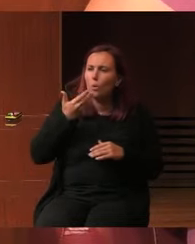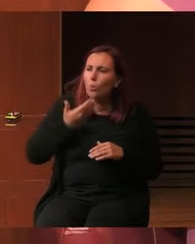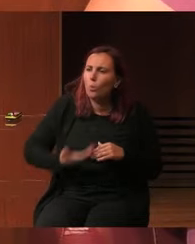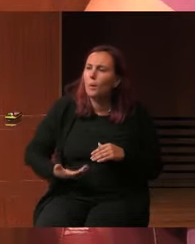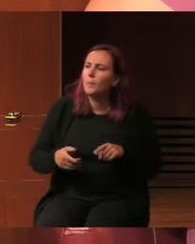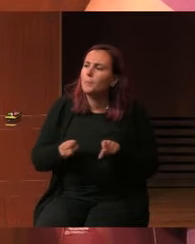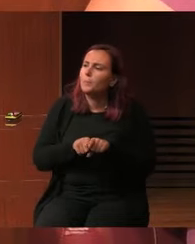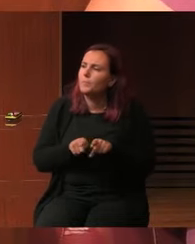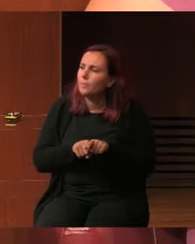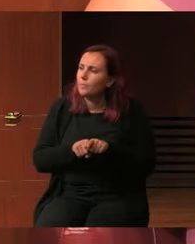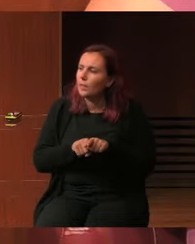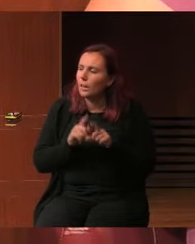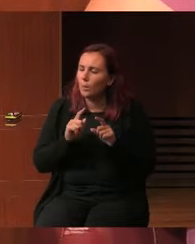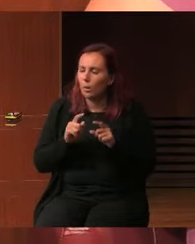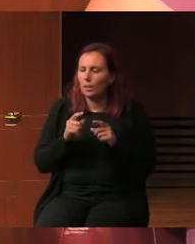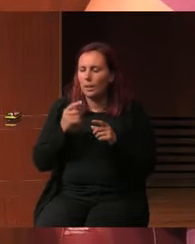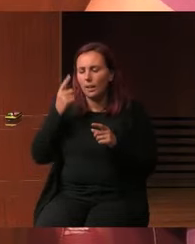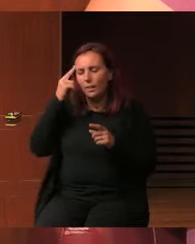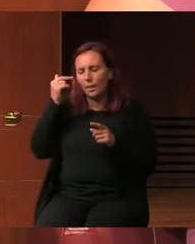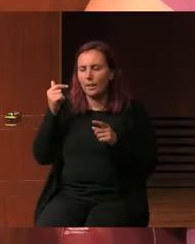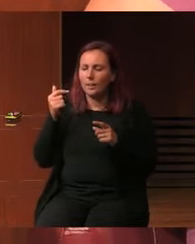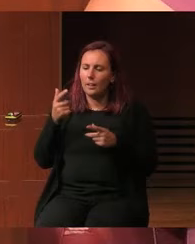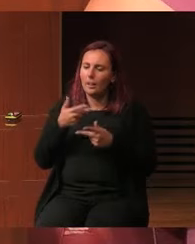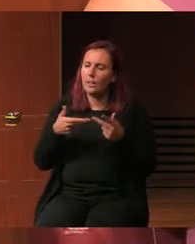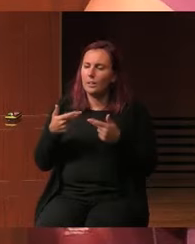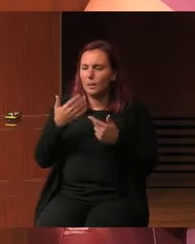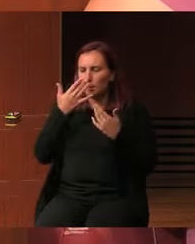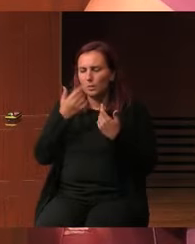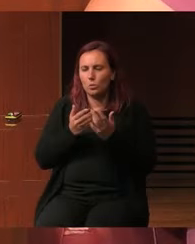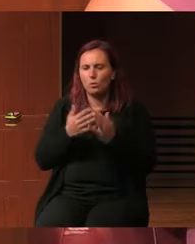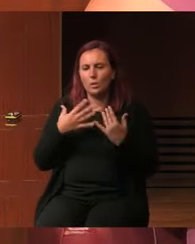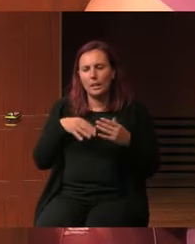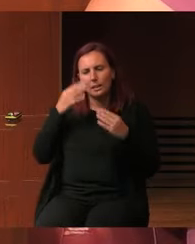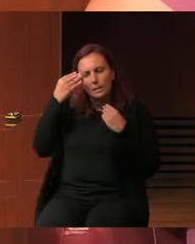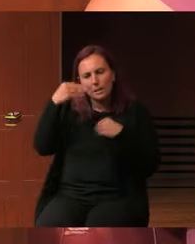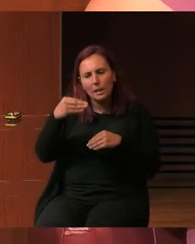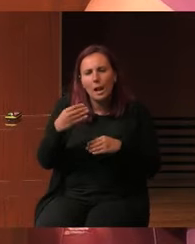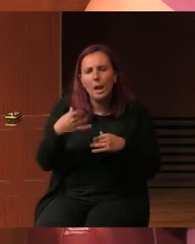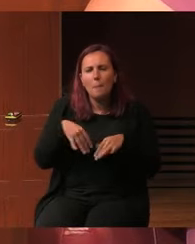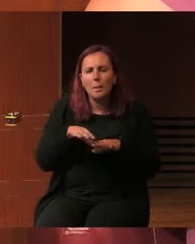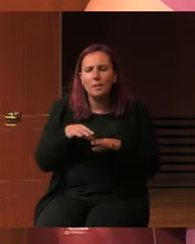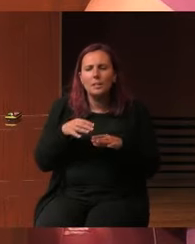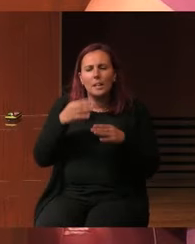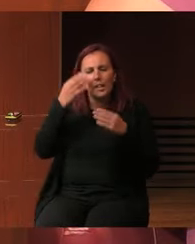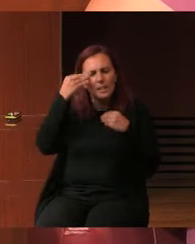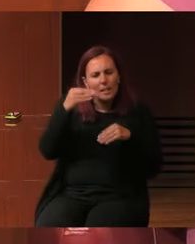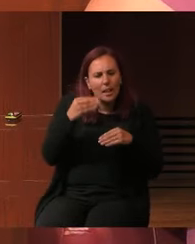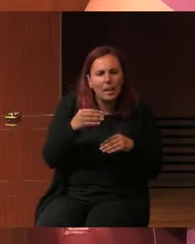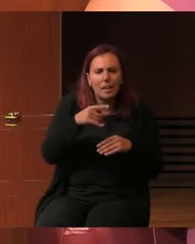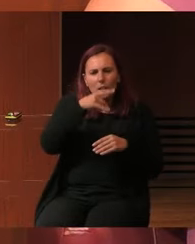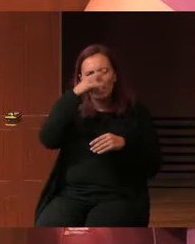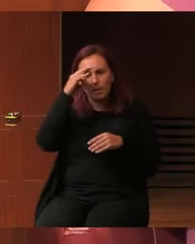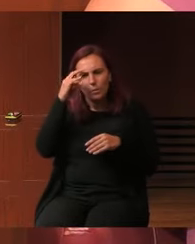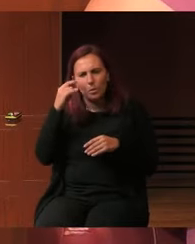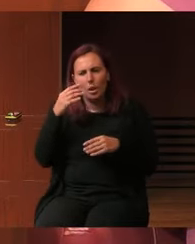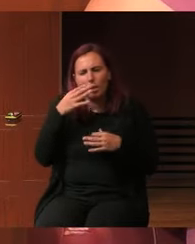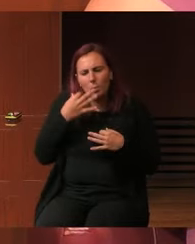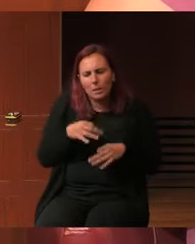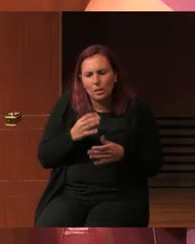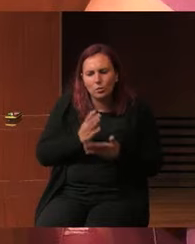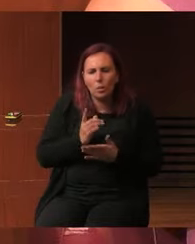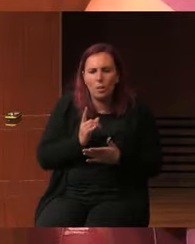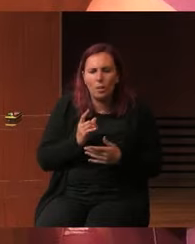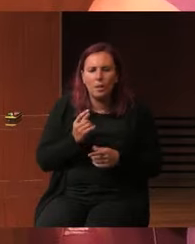o contraponto à ideia do espírito crítico que agora se fala muito e que toda a gente quer ensinar. É muito mais ensinar a dificuldade e a humildade. É porque é que é